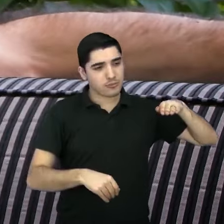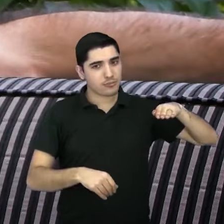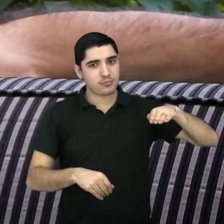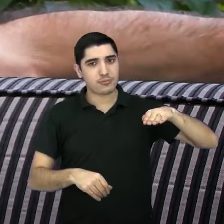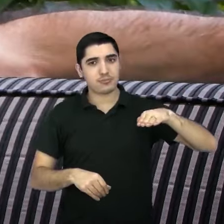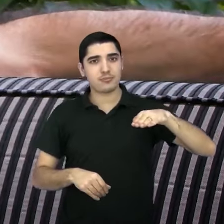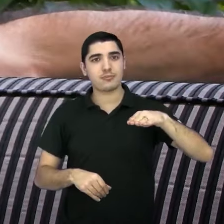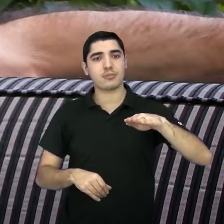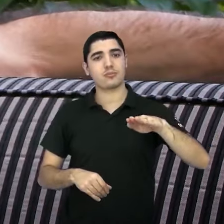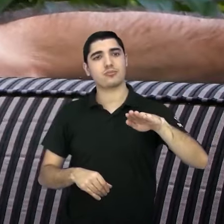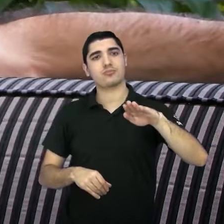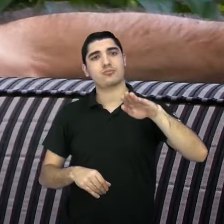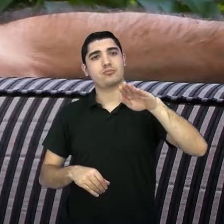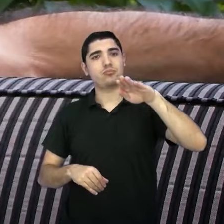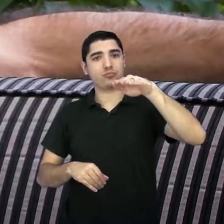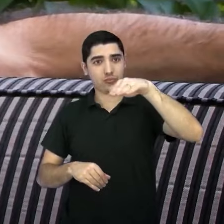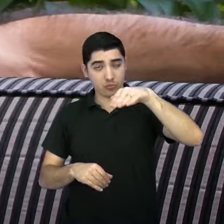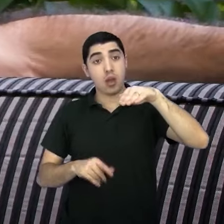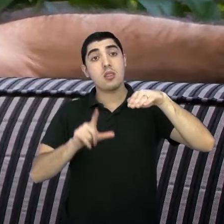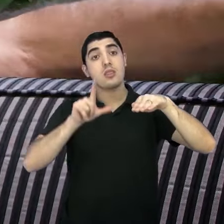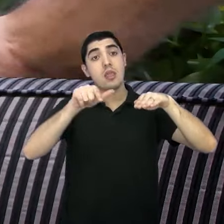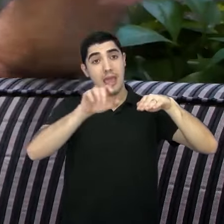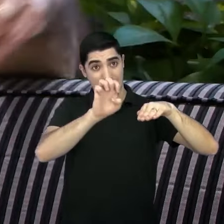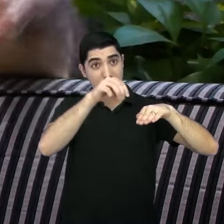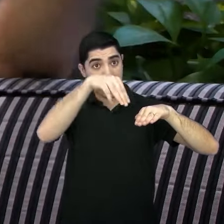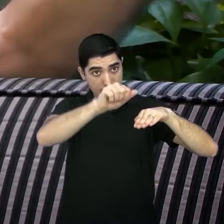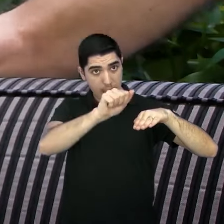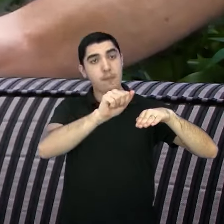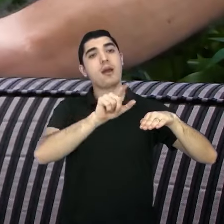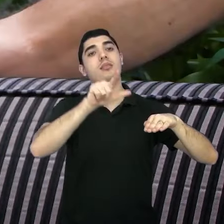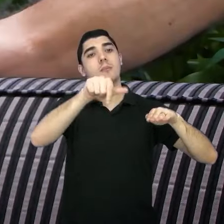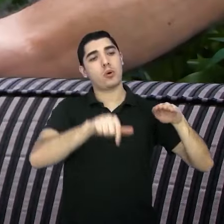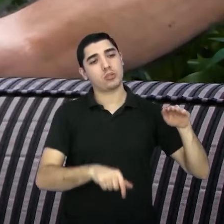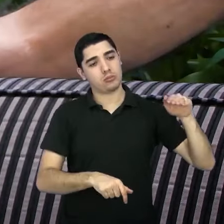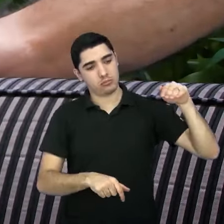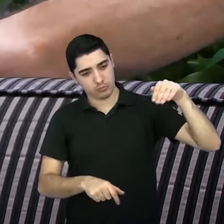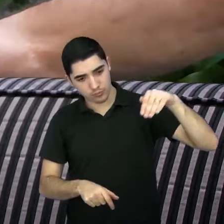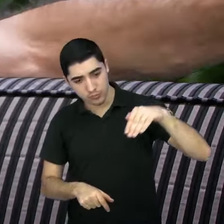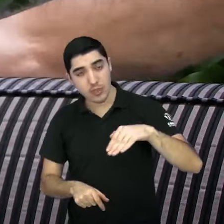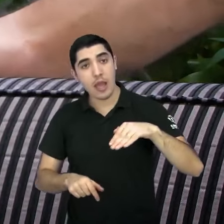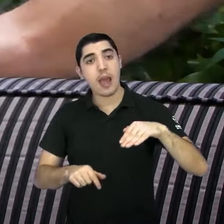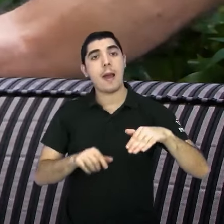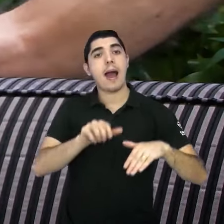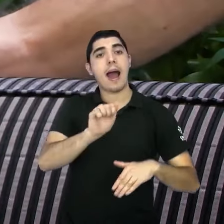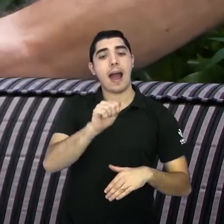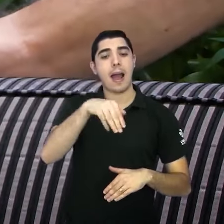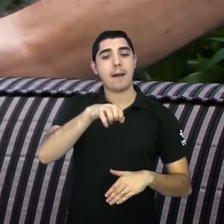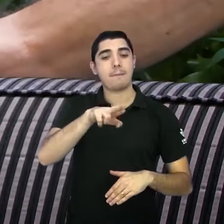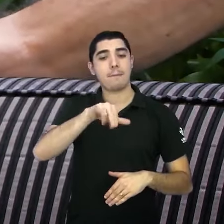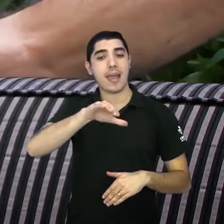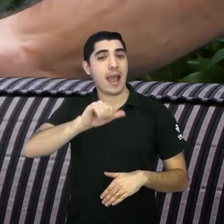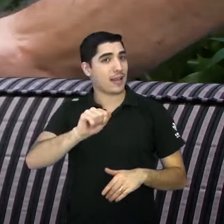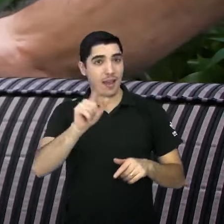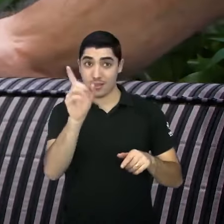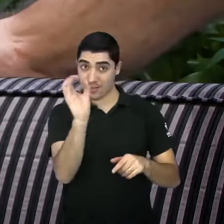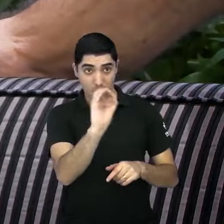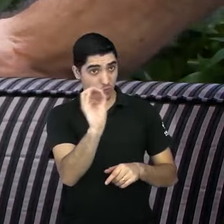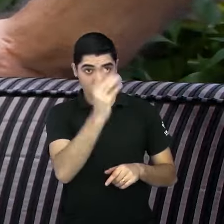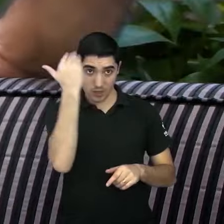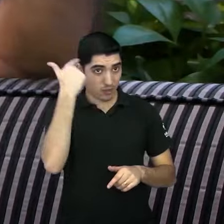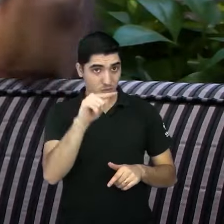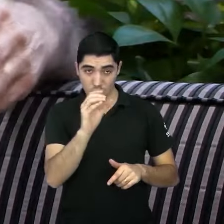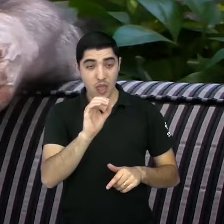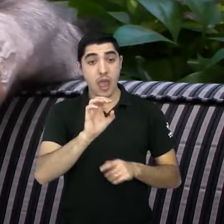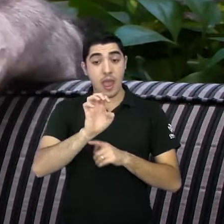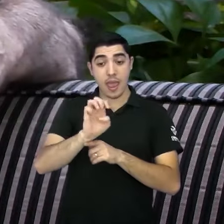passava, ia subir a Vila Ema, descia, não tinha ligação ainda com o Jardim América, a rua